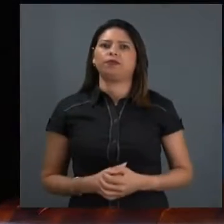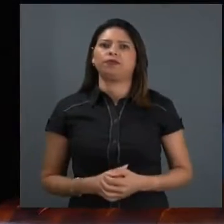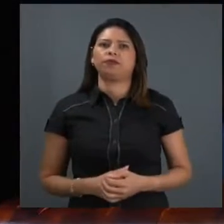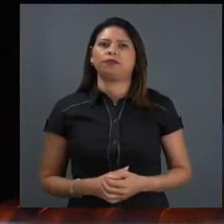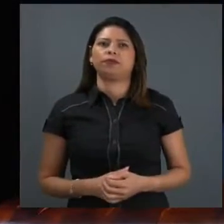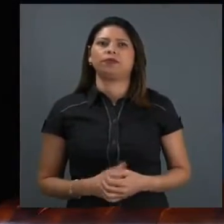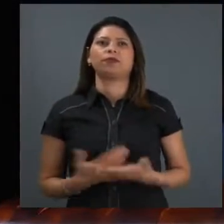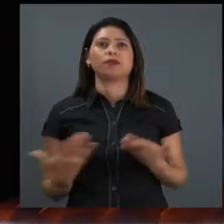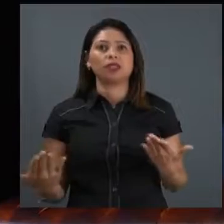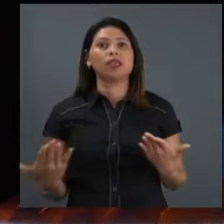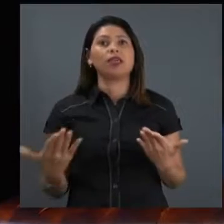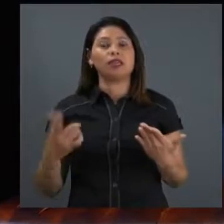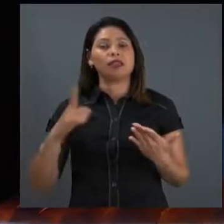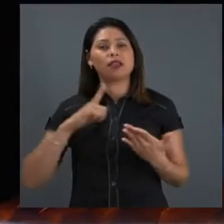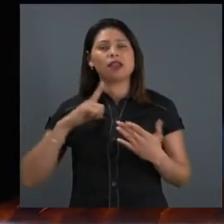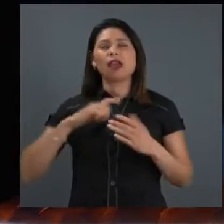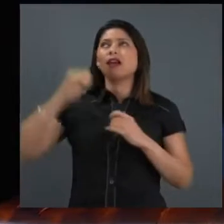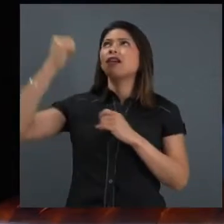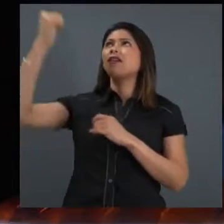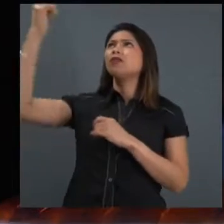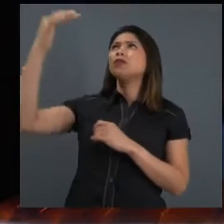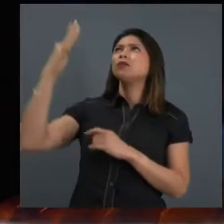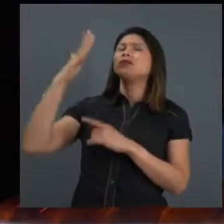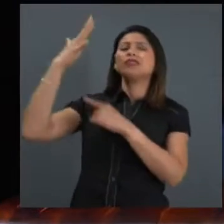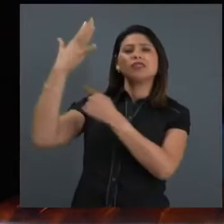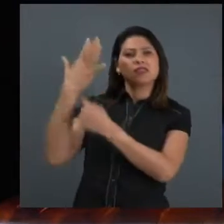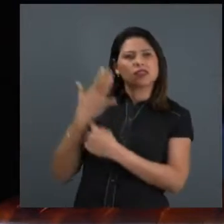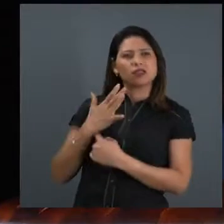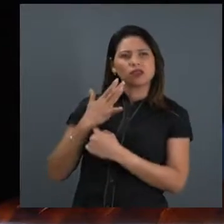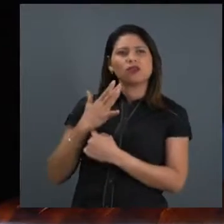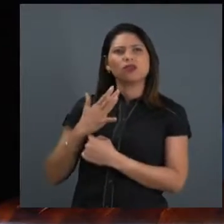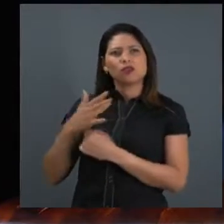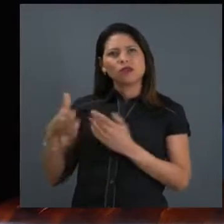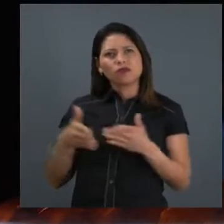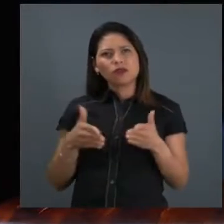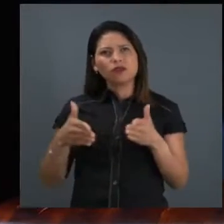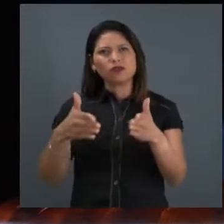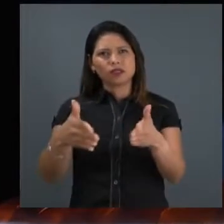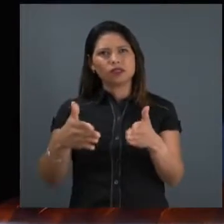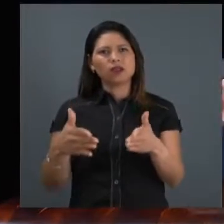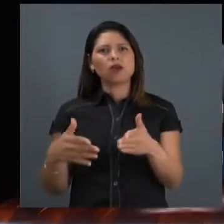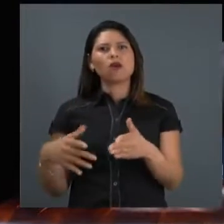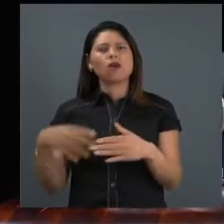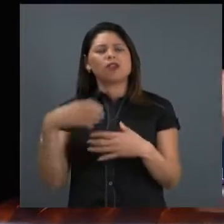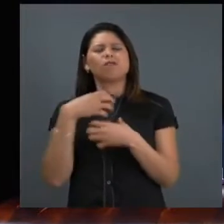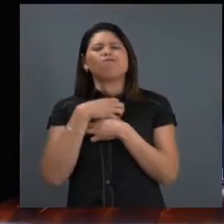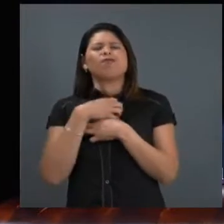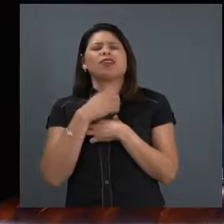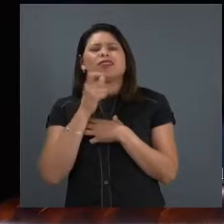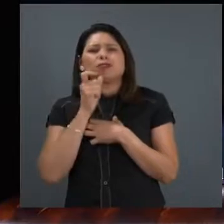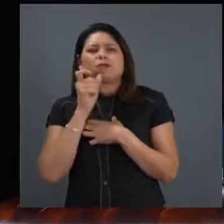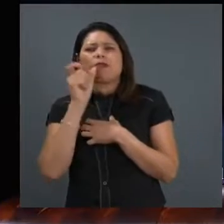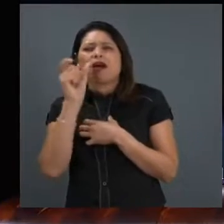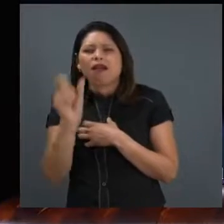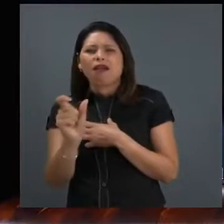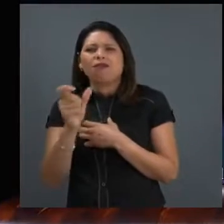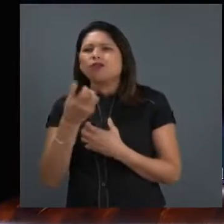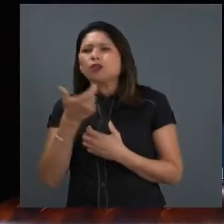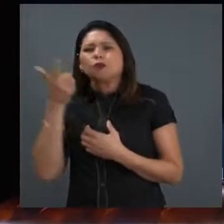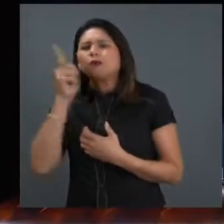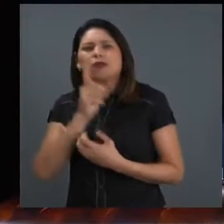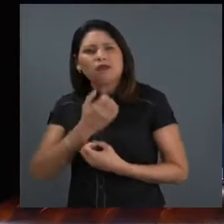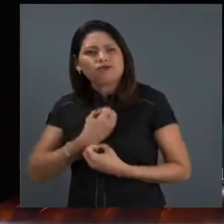que iluminam o nosso caminho. As palavras parecem pequenas, eu diria, diante de